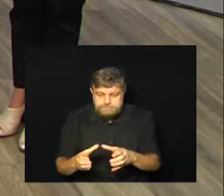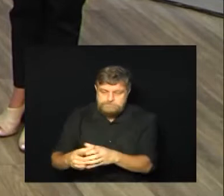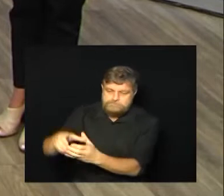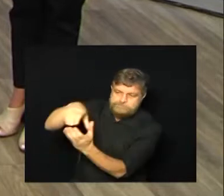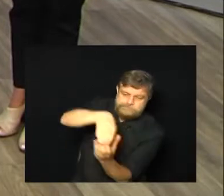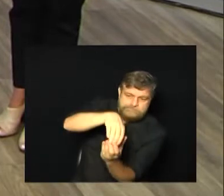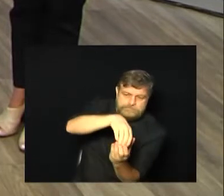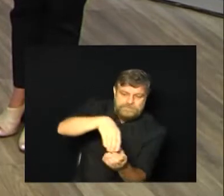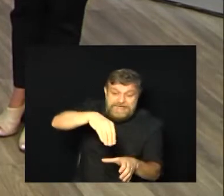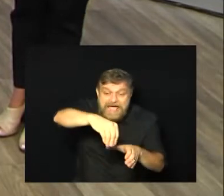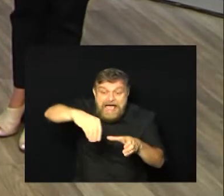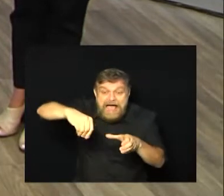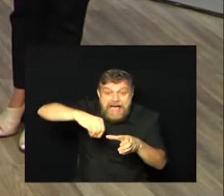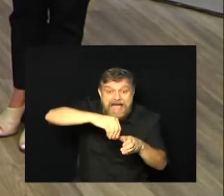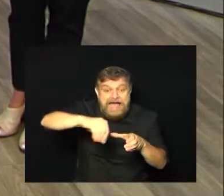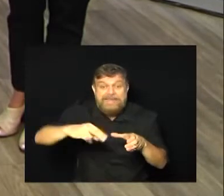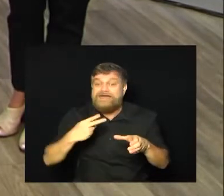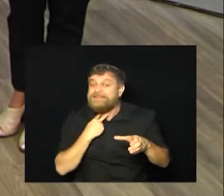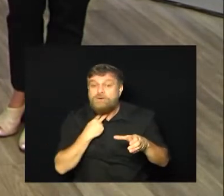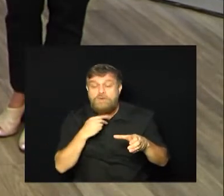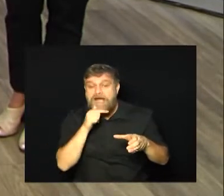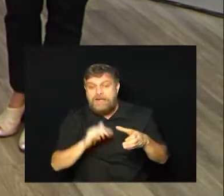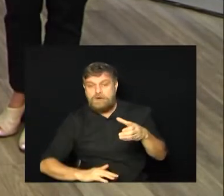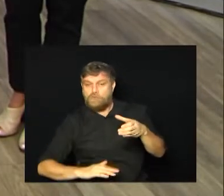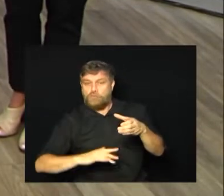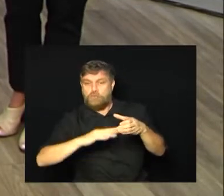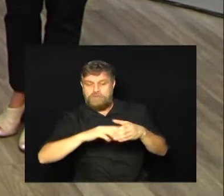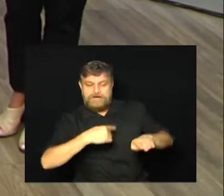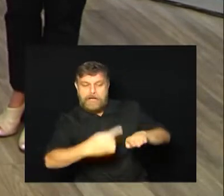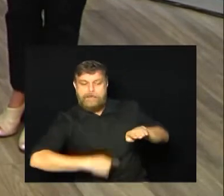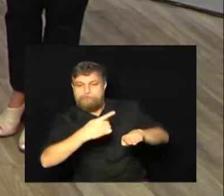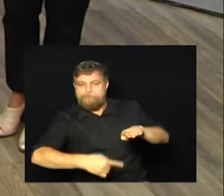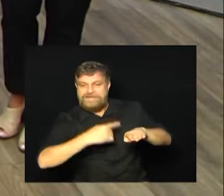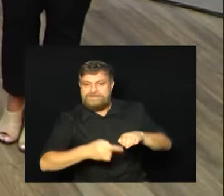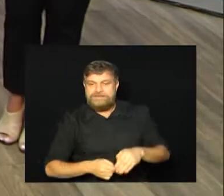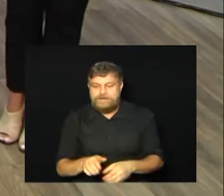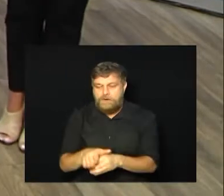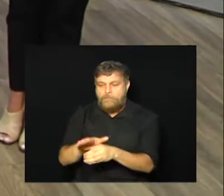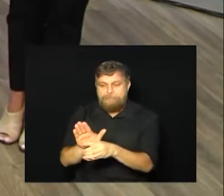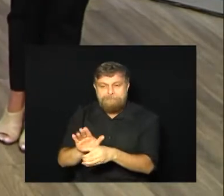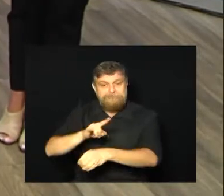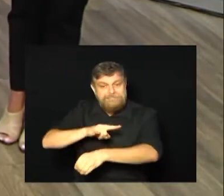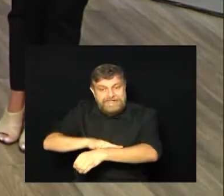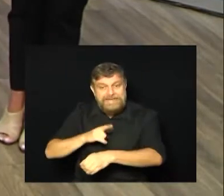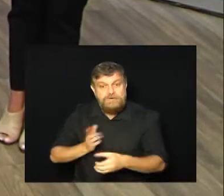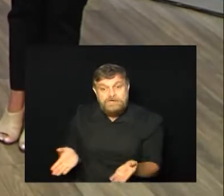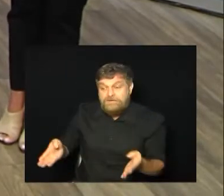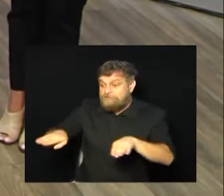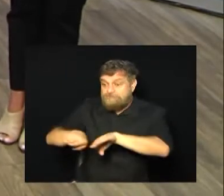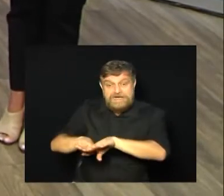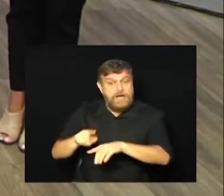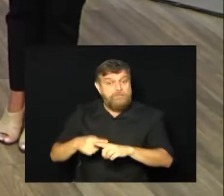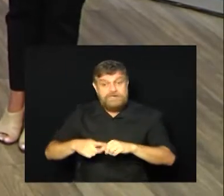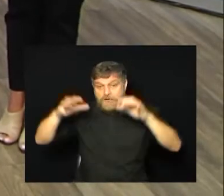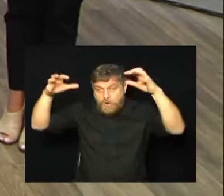coloca areia, não deixa acumular água. Pneu, às vezes tem vaso sanitário, tem garrafa, tape tudo, porque é época